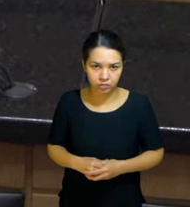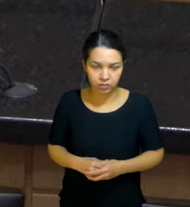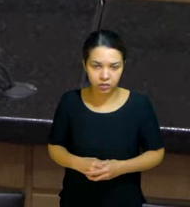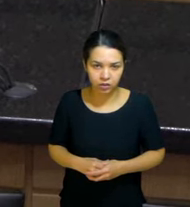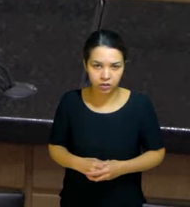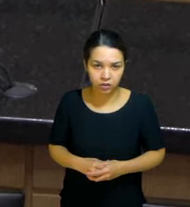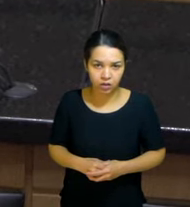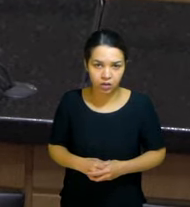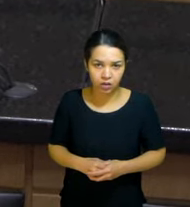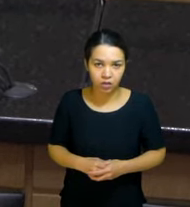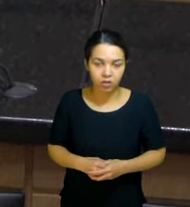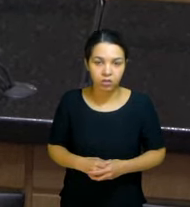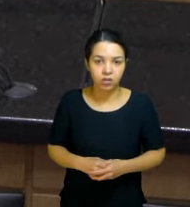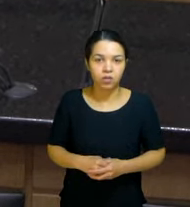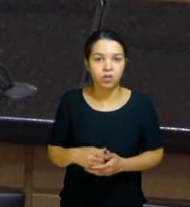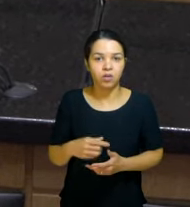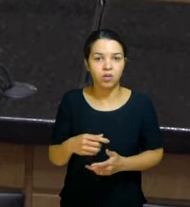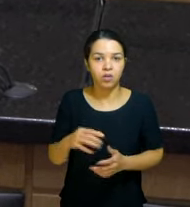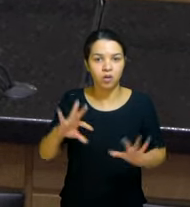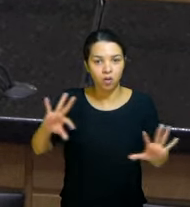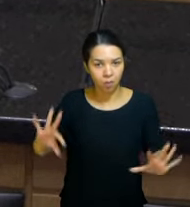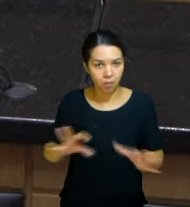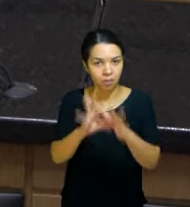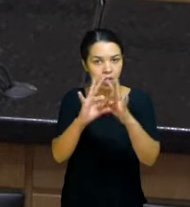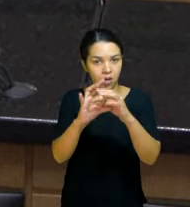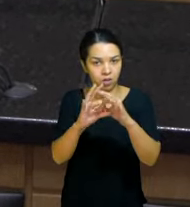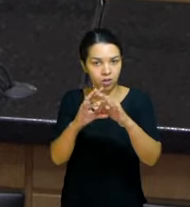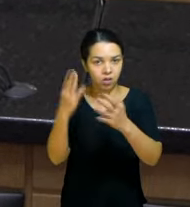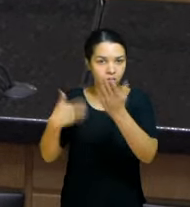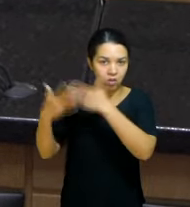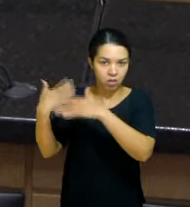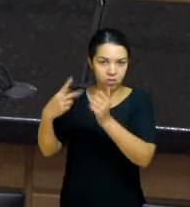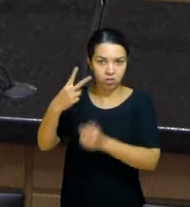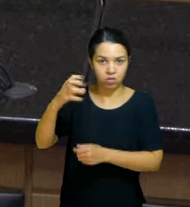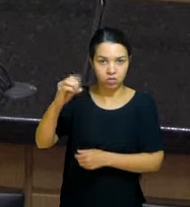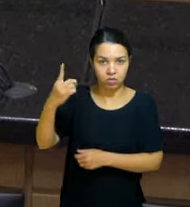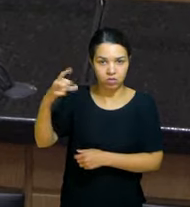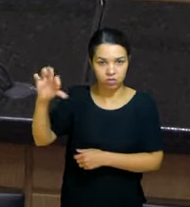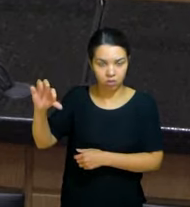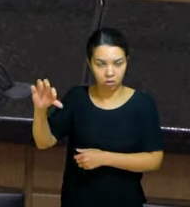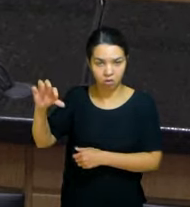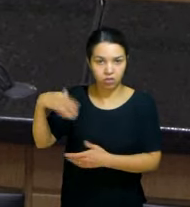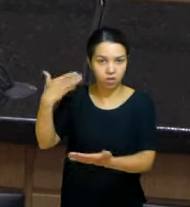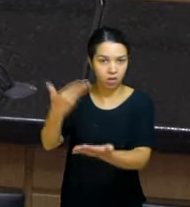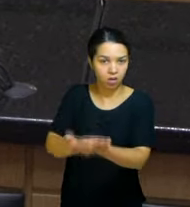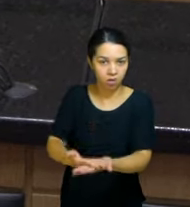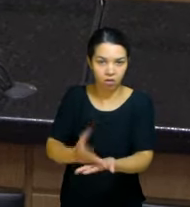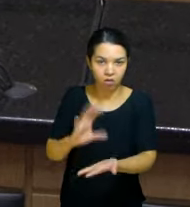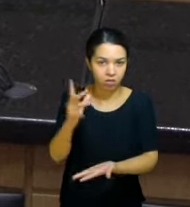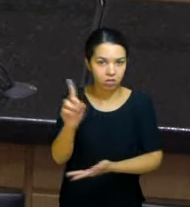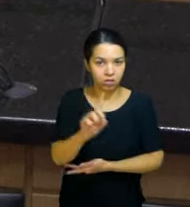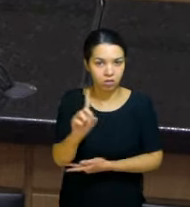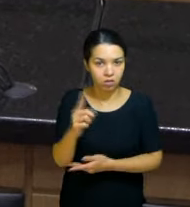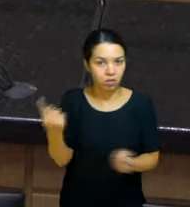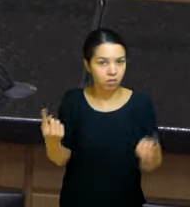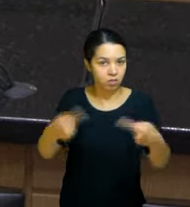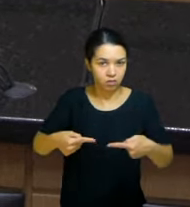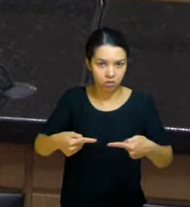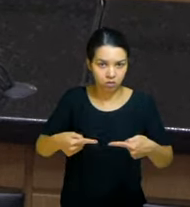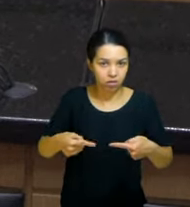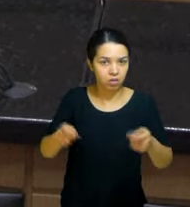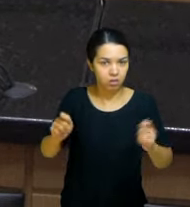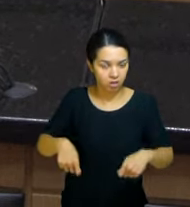por favor. O Parajask não acontece desde o ano de 2019. Seria uma competição que tinha tudo para dar certo.